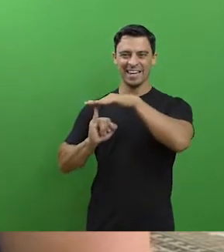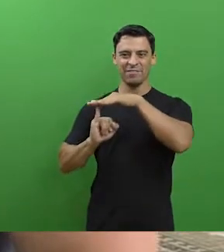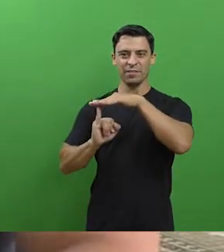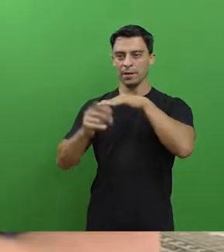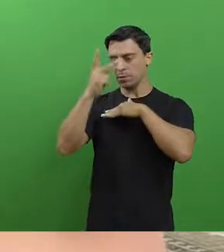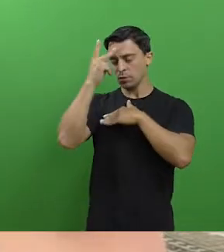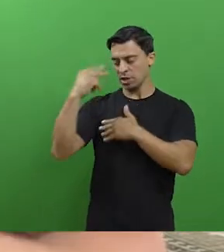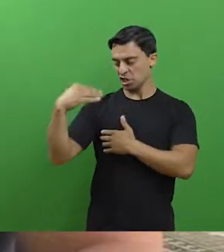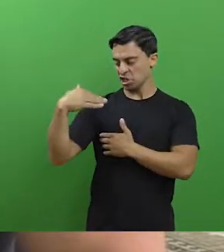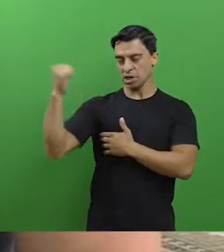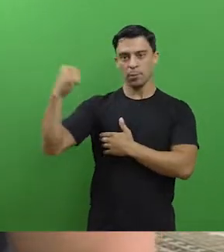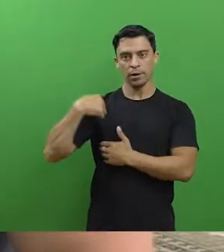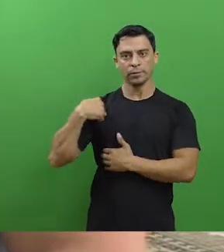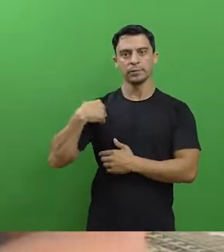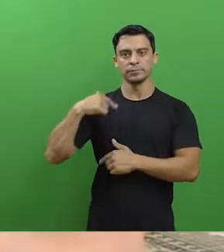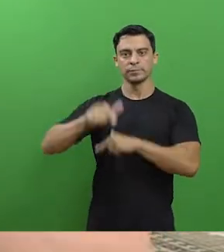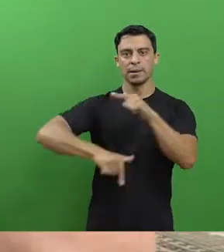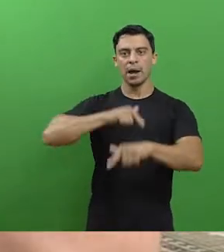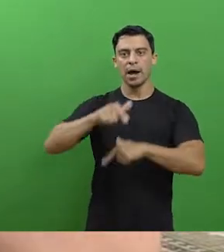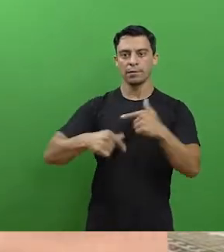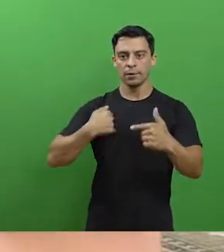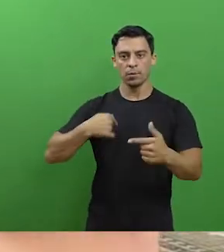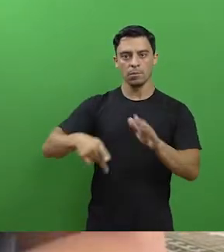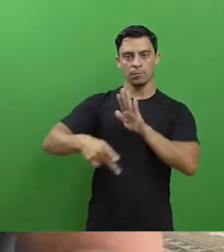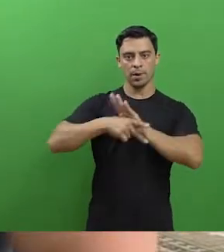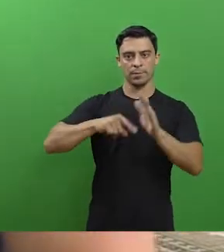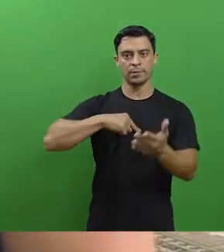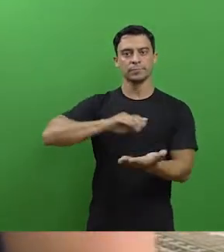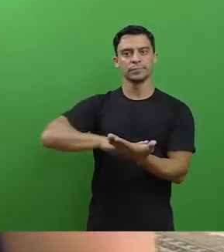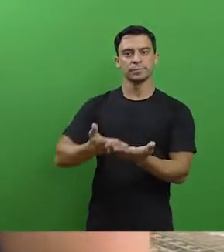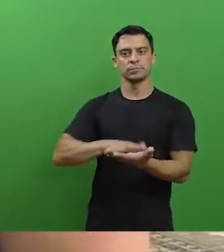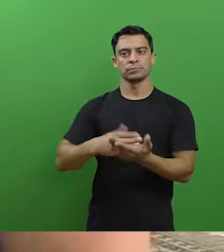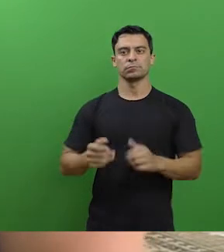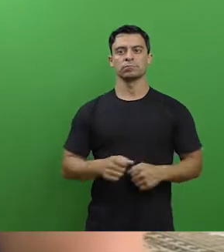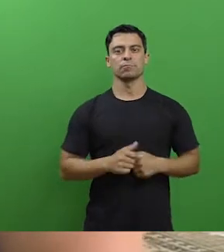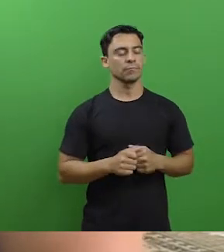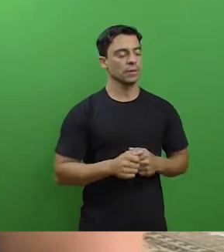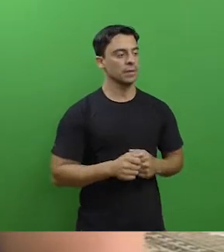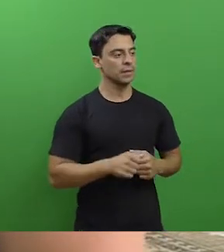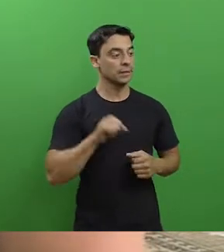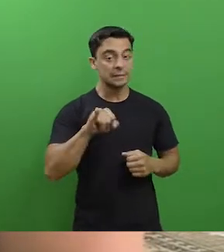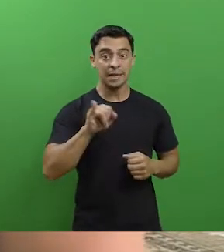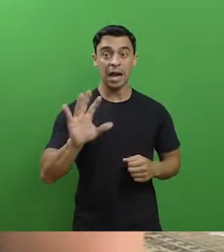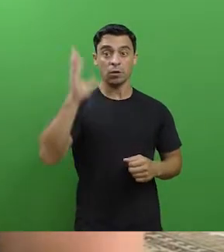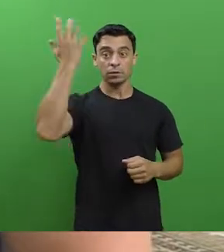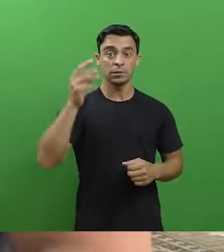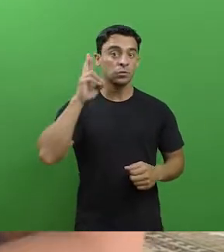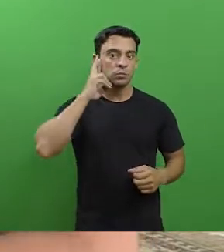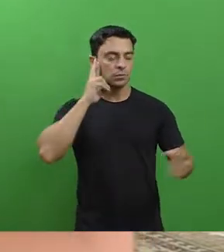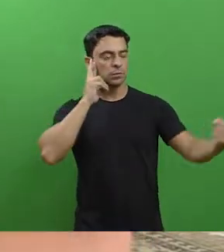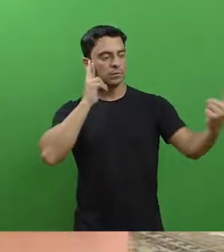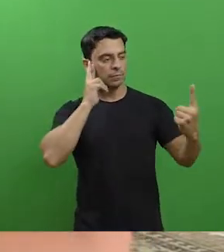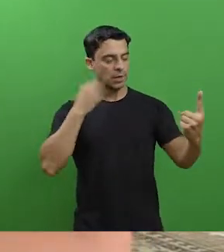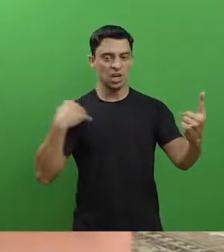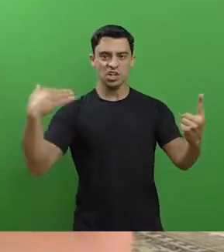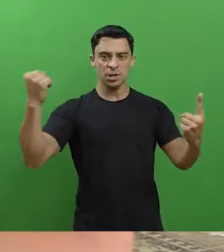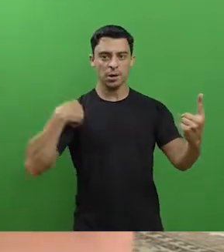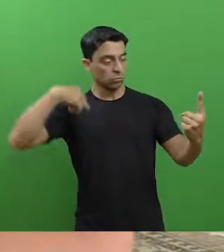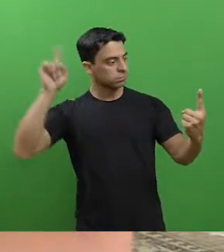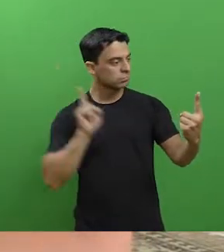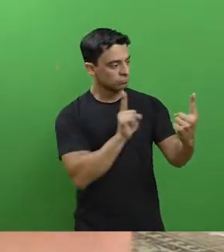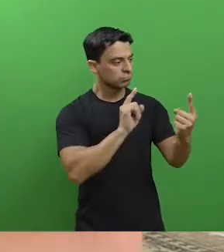intérprete. Então, daí eu estou aqui disponível. Então, se caso aparecer um surdo aqui, daí me chama e eu faço a interpretação. Porém, seria bom